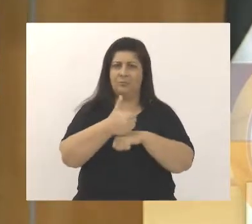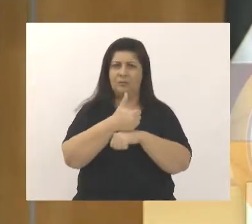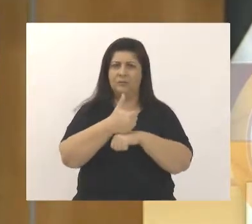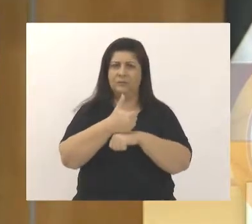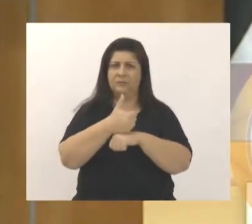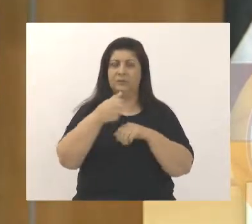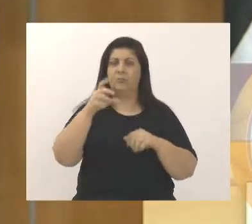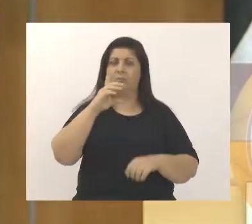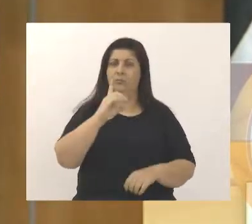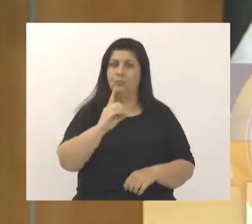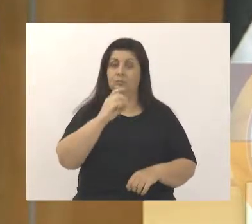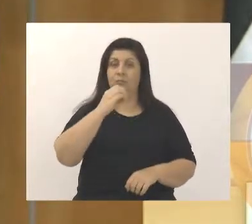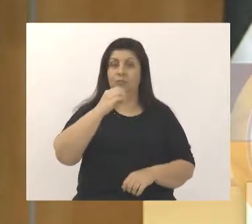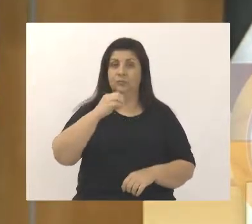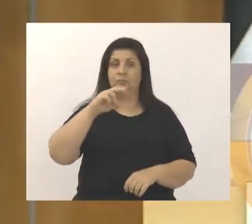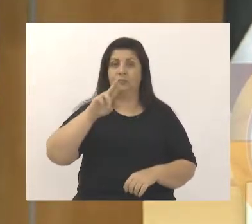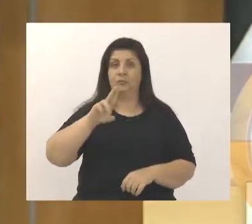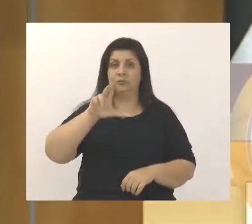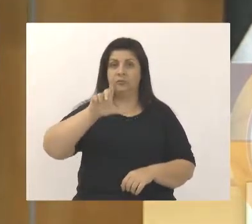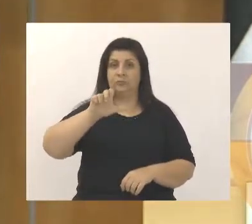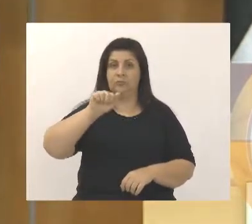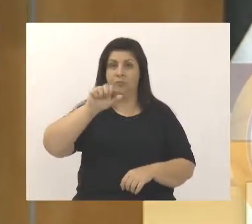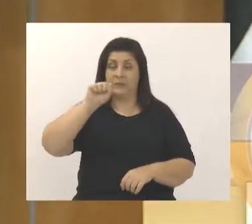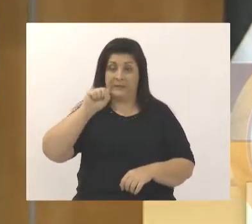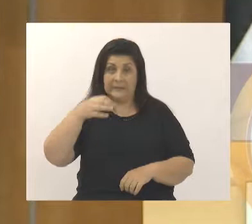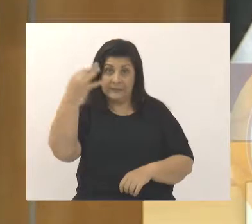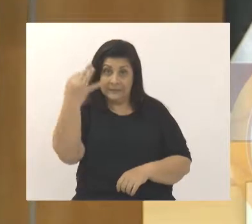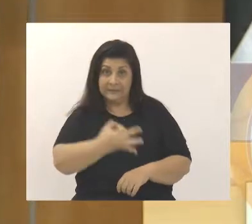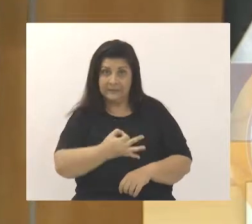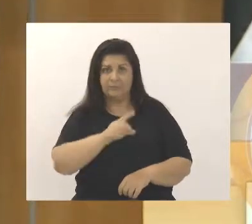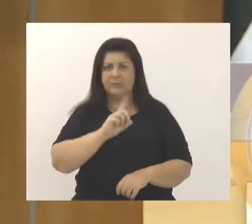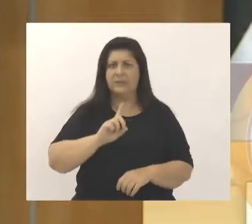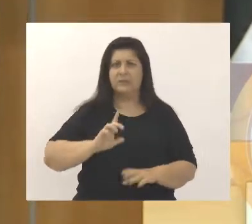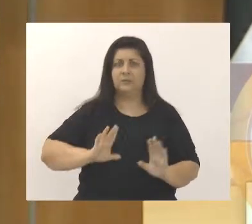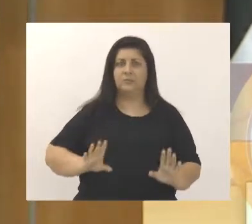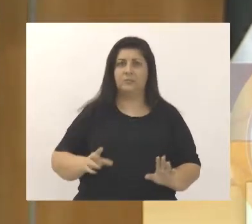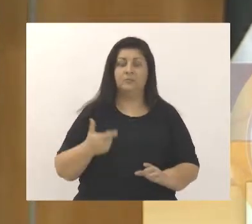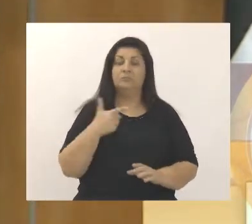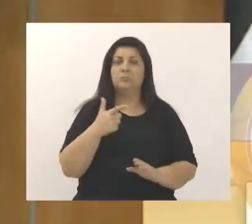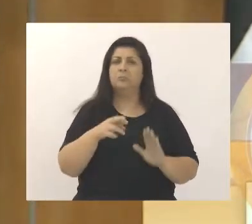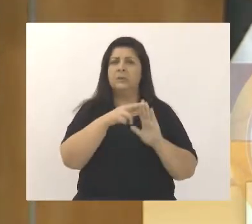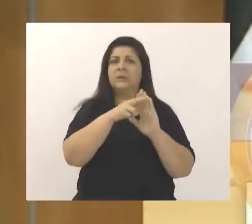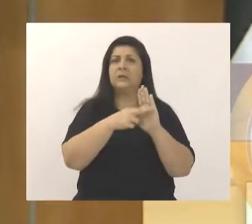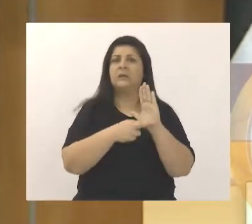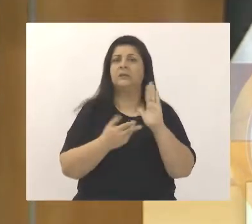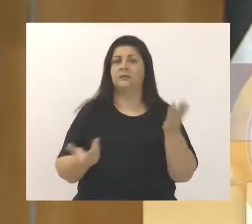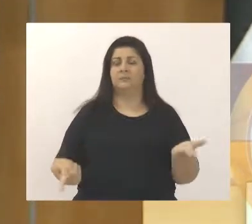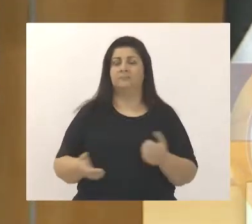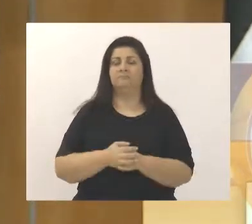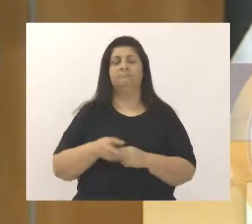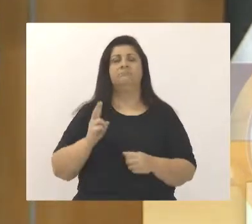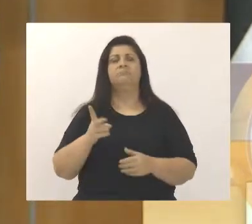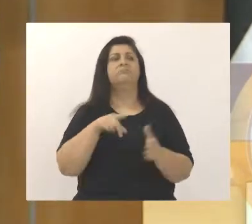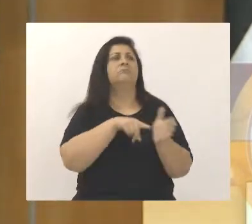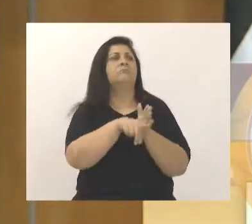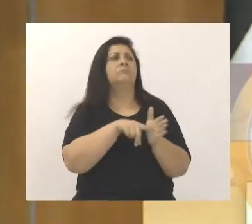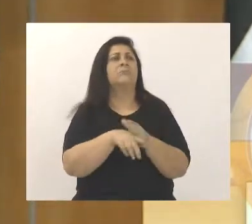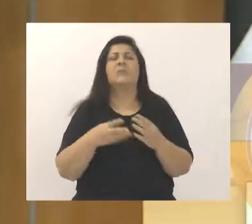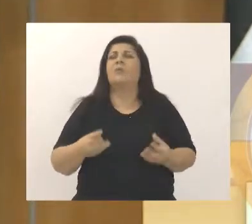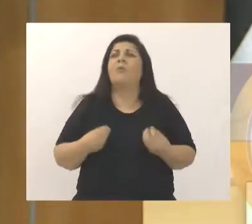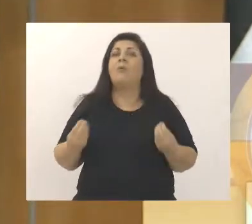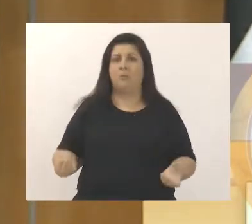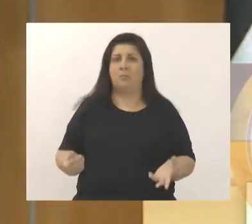sendo regulamentada, como você vai deixar, e isso eu sempre interroguei, uma